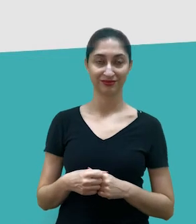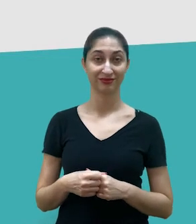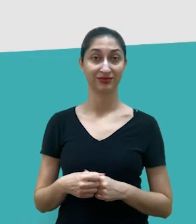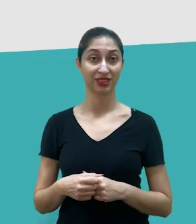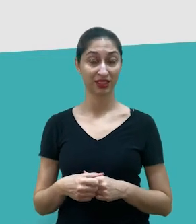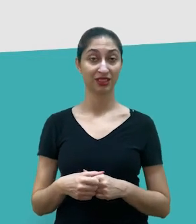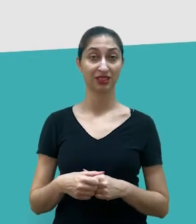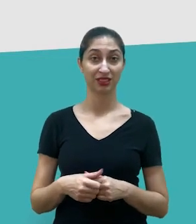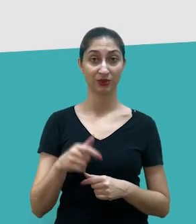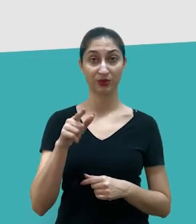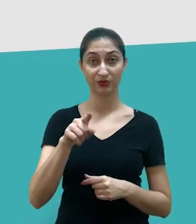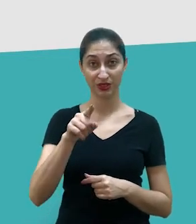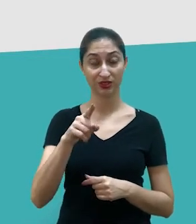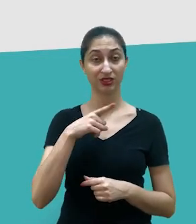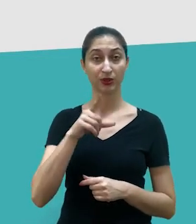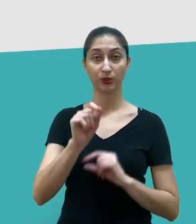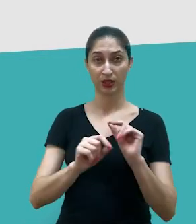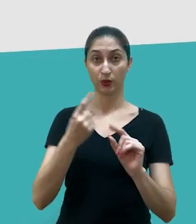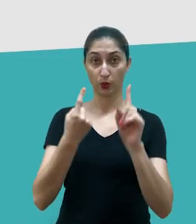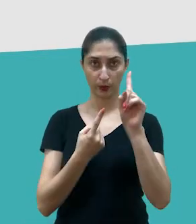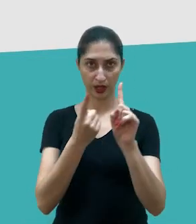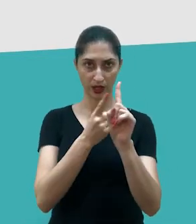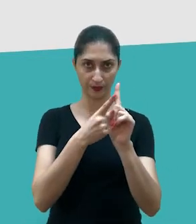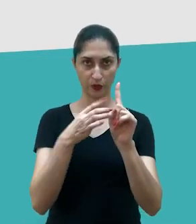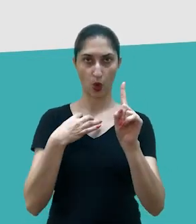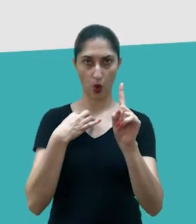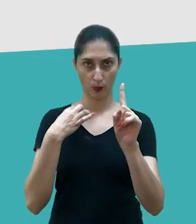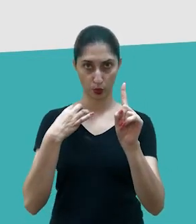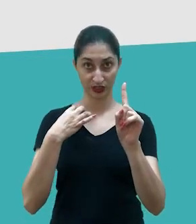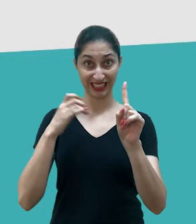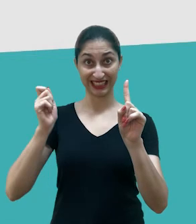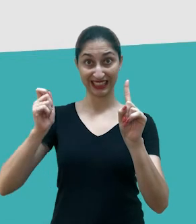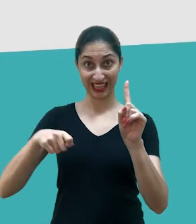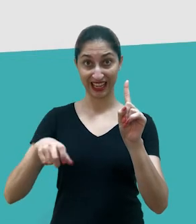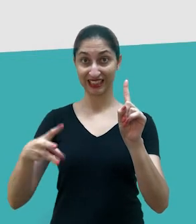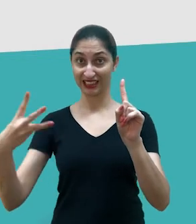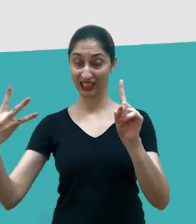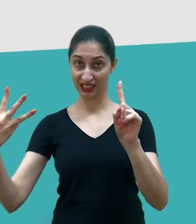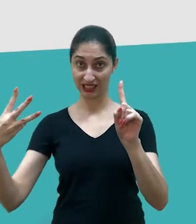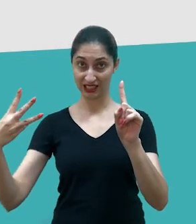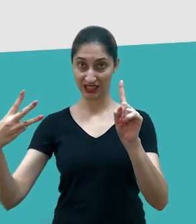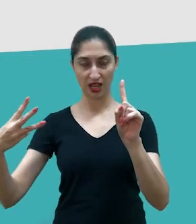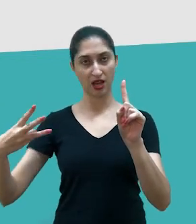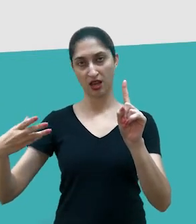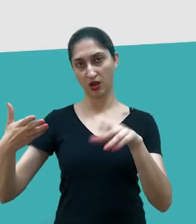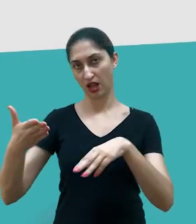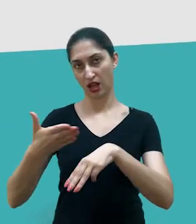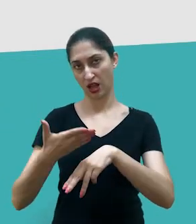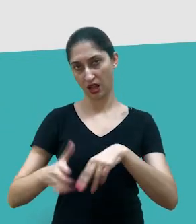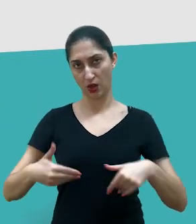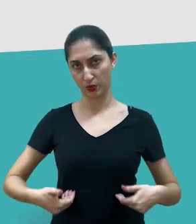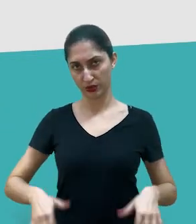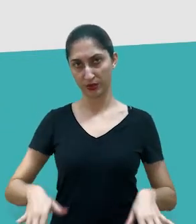armário cápsula é a ideia de ter uma peça que combina com pelo menos mais 3. Lembrando que as partes